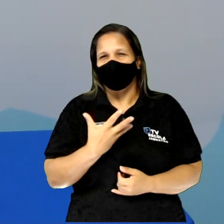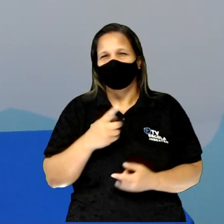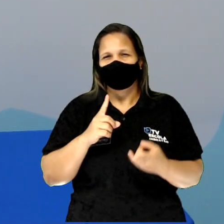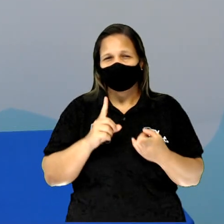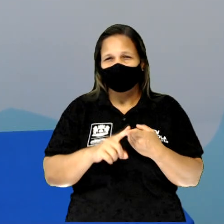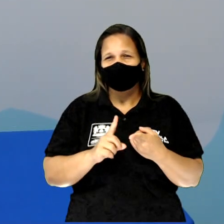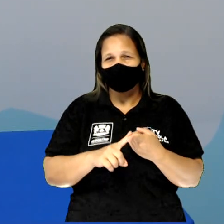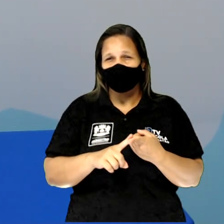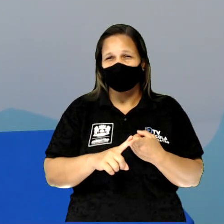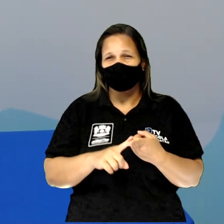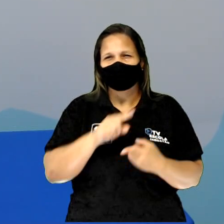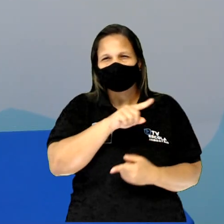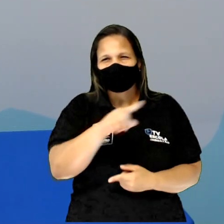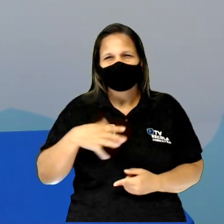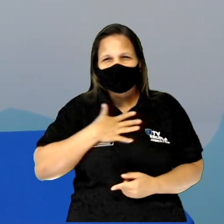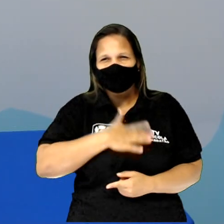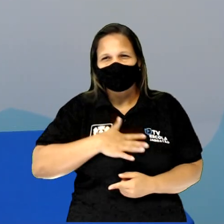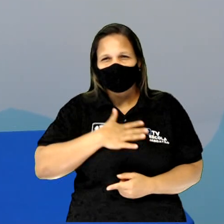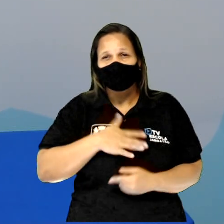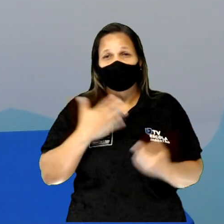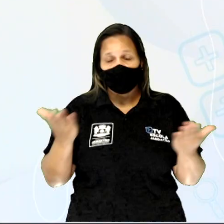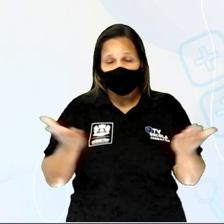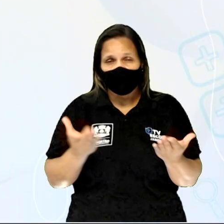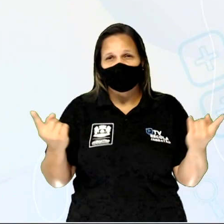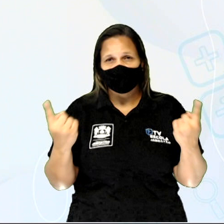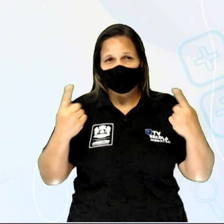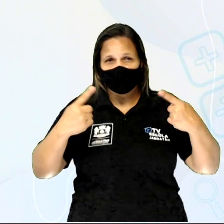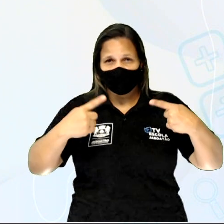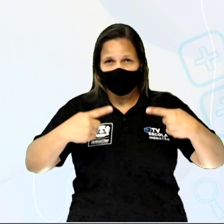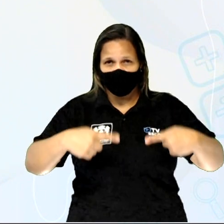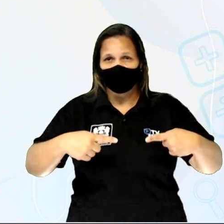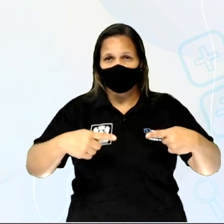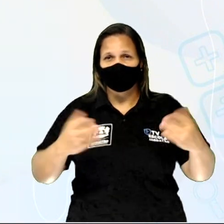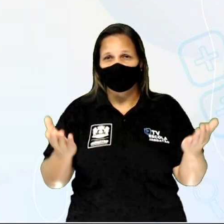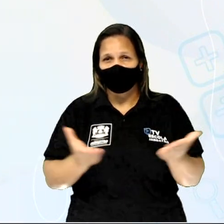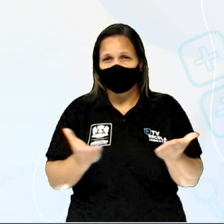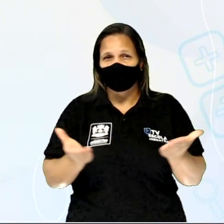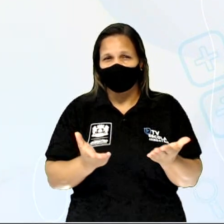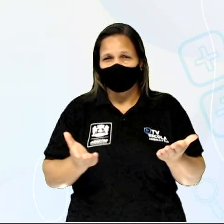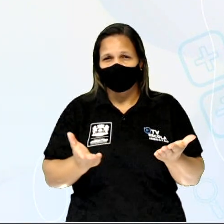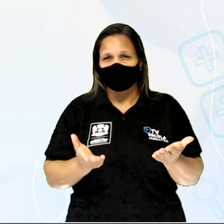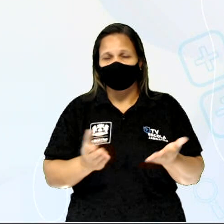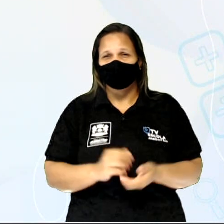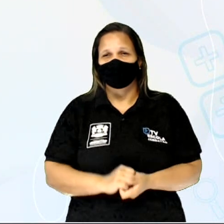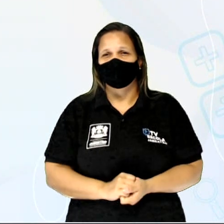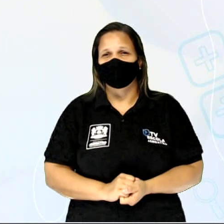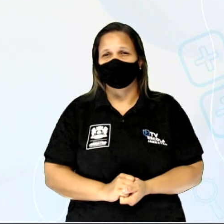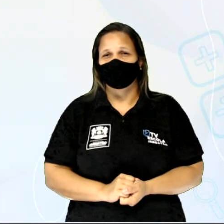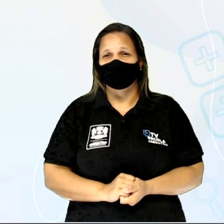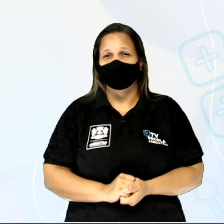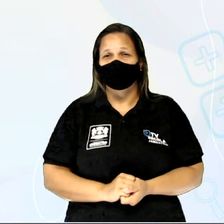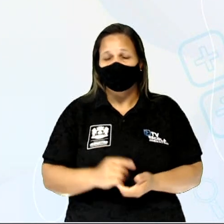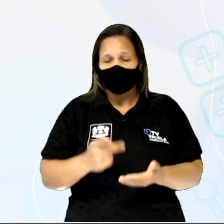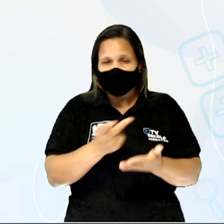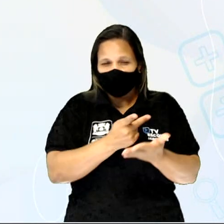nesse brinquedo o nosso desafio de hoje é com ele olha as